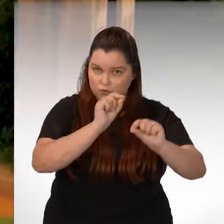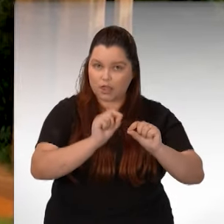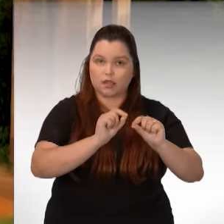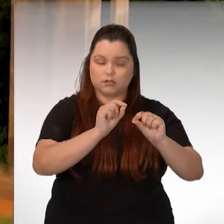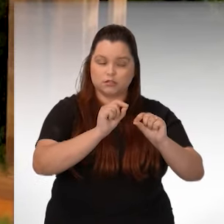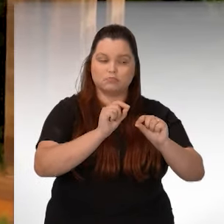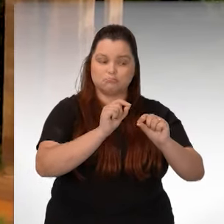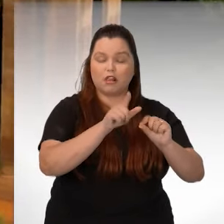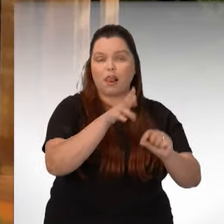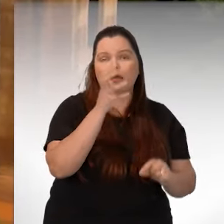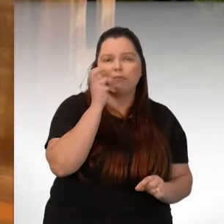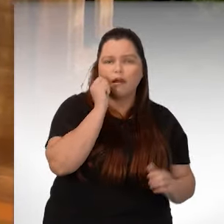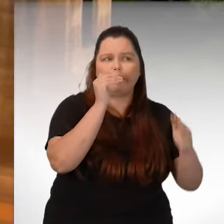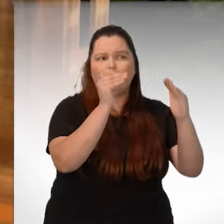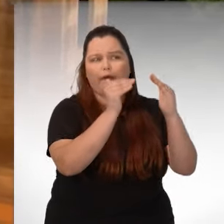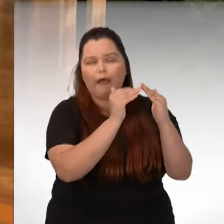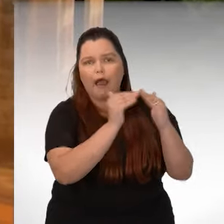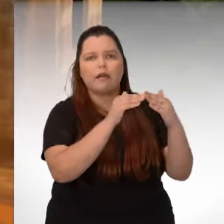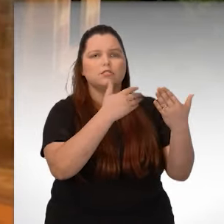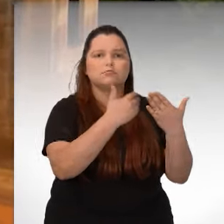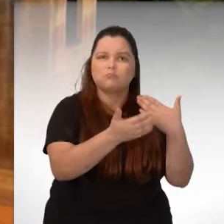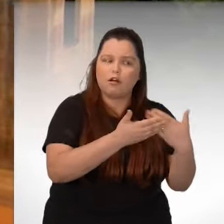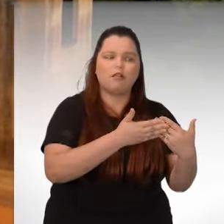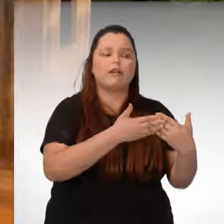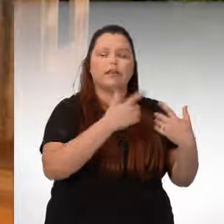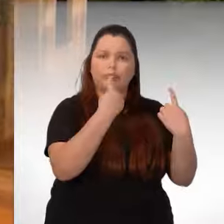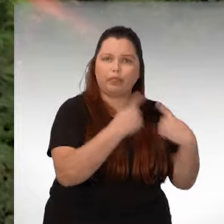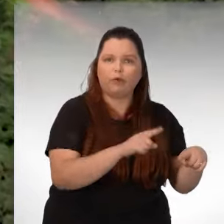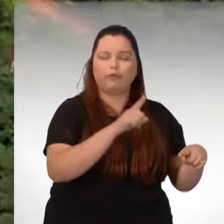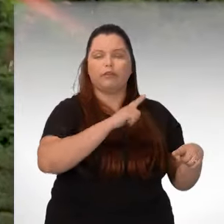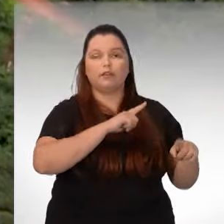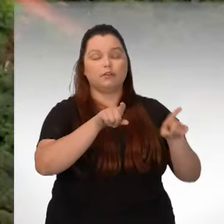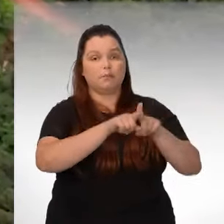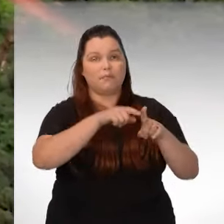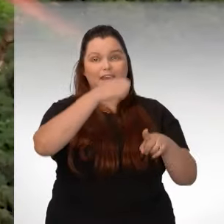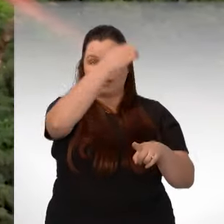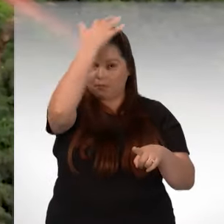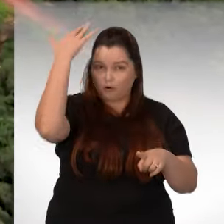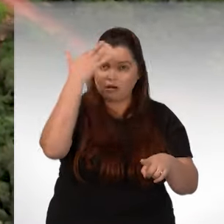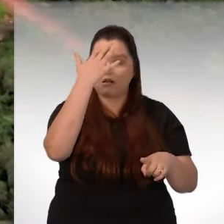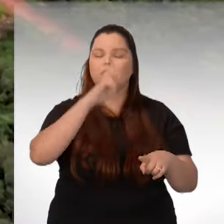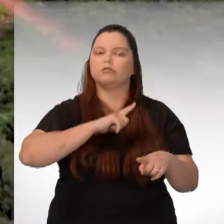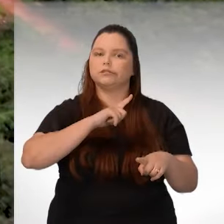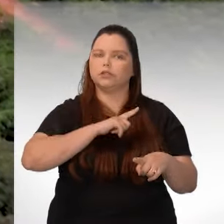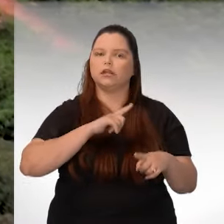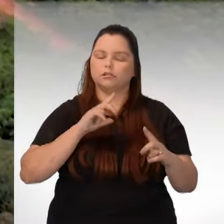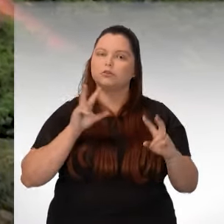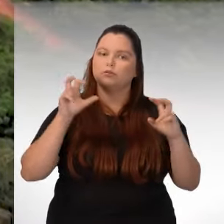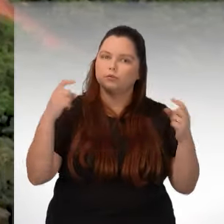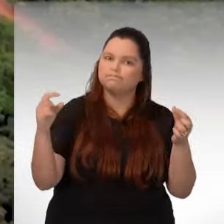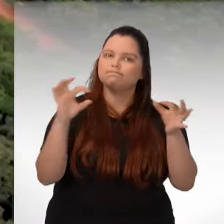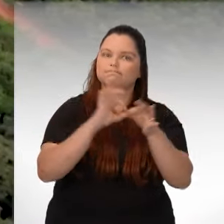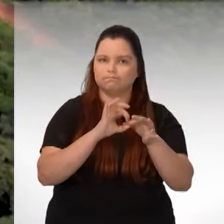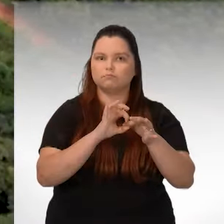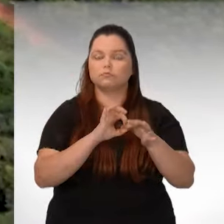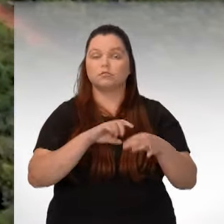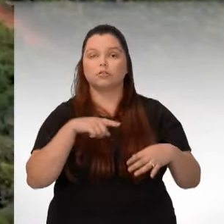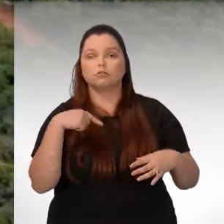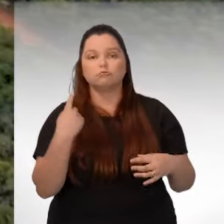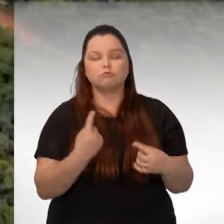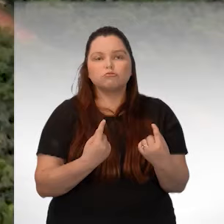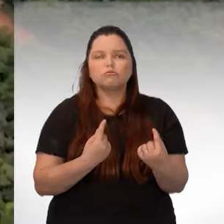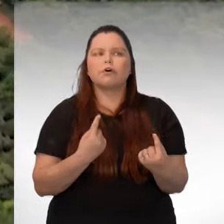dos danos materiais, né, os danos patrimoniais, né, e os danos morais relacionados a isso. Nós estimamos,